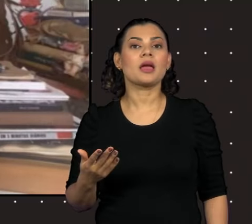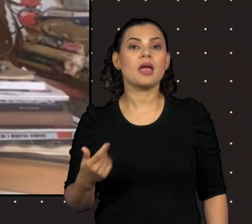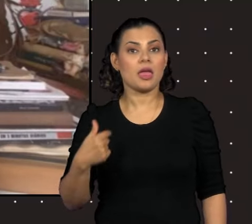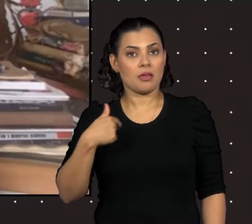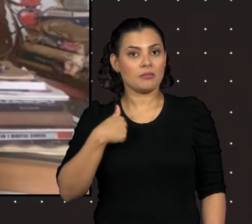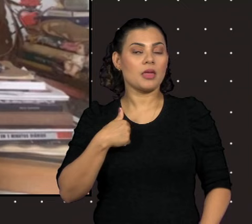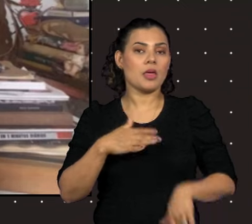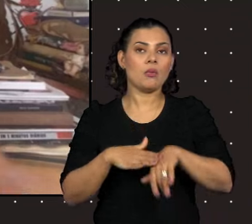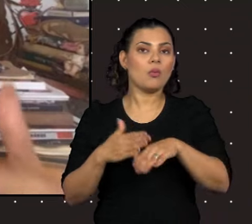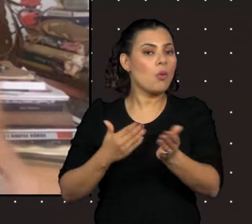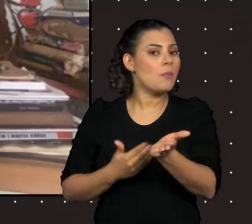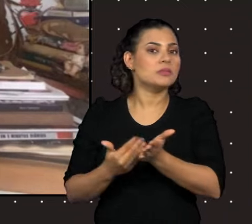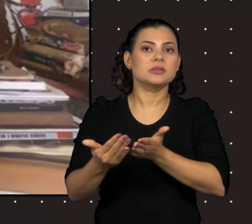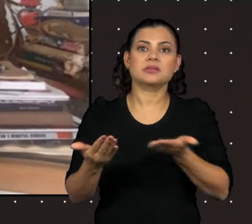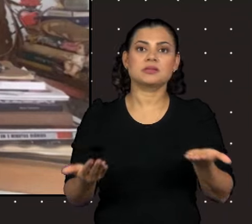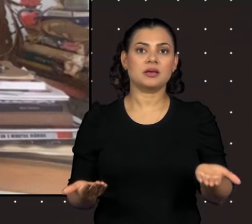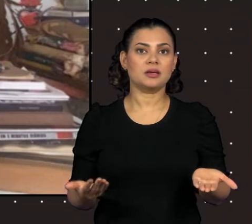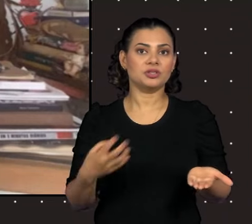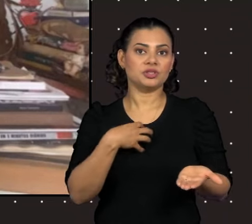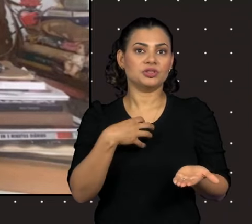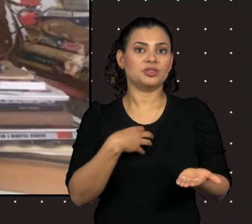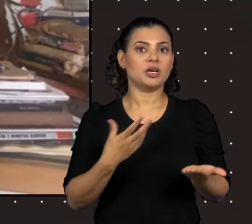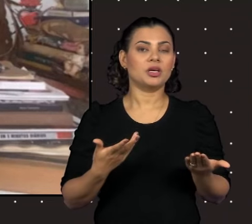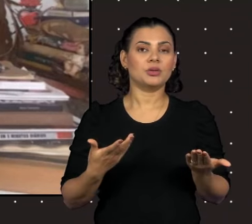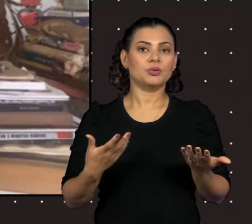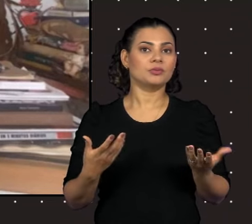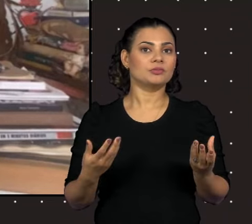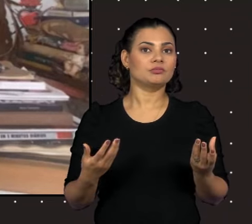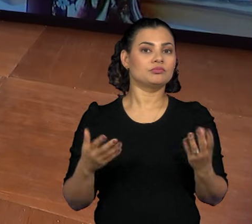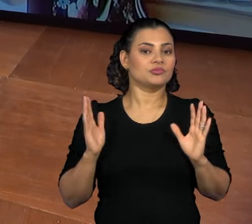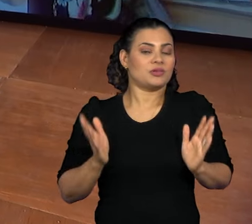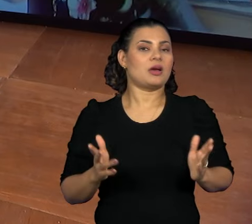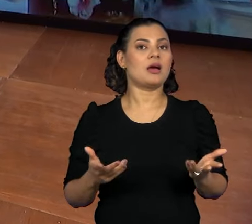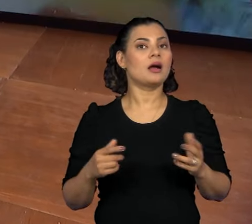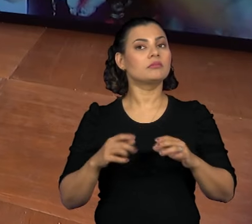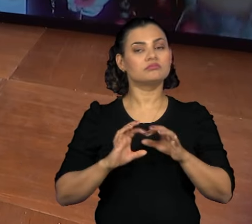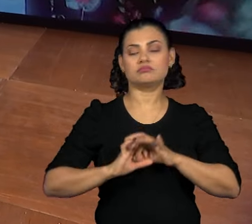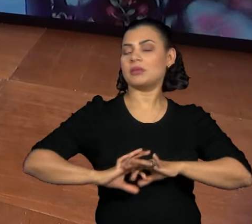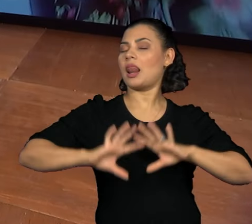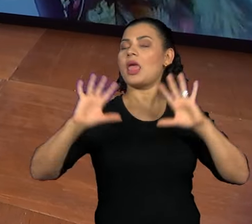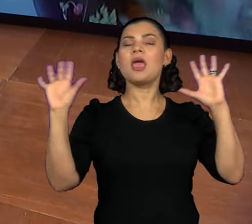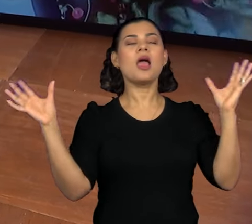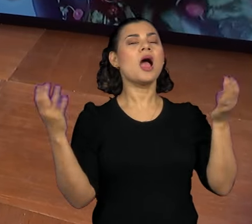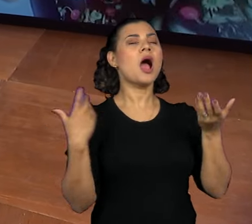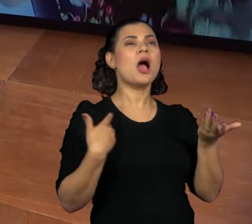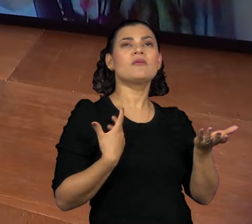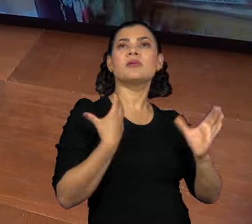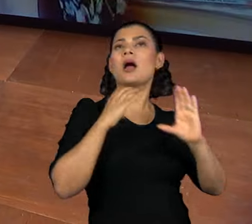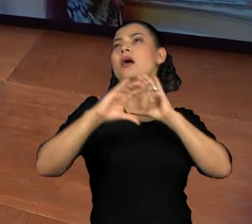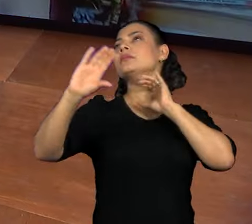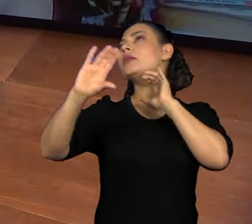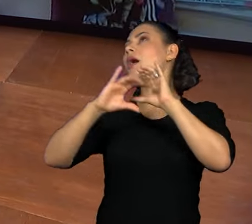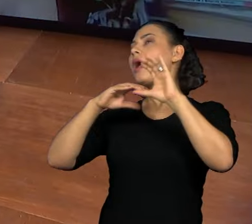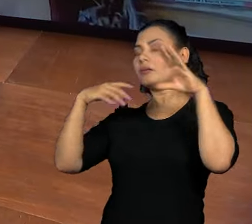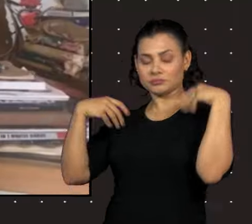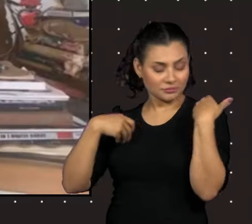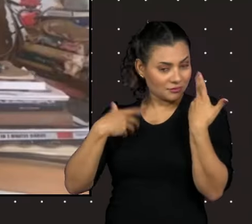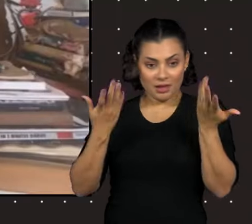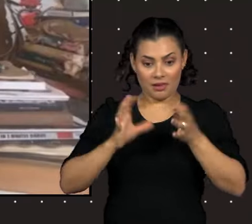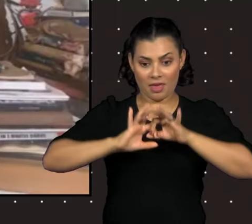aí eu entrei nessa vibe e soltei a franga. Né?